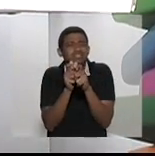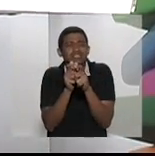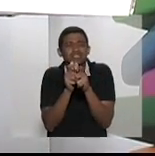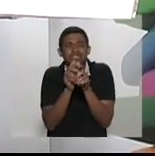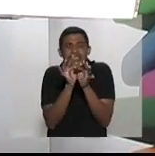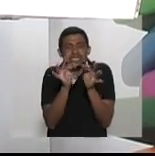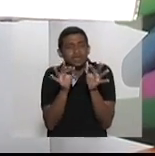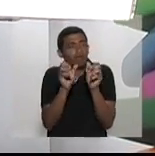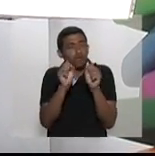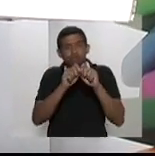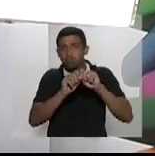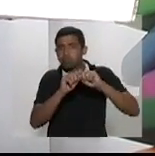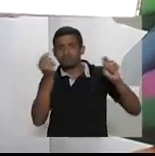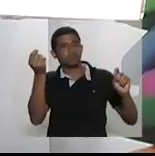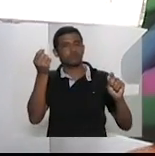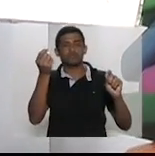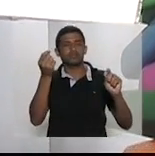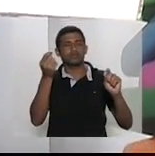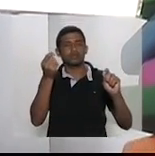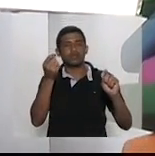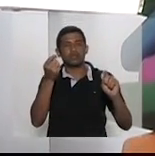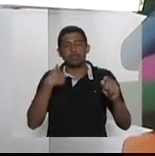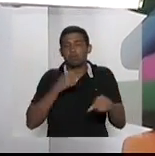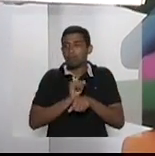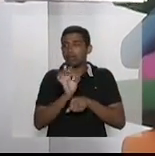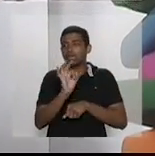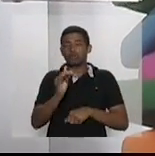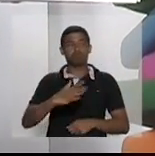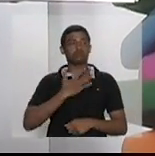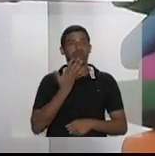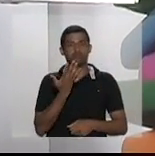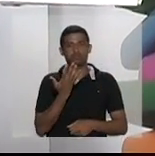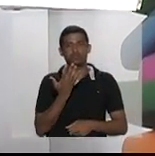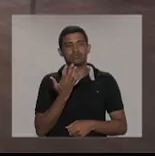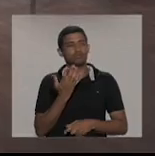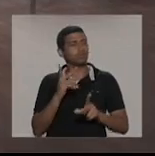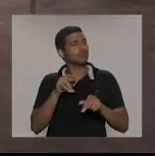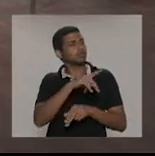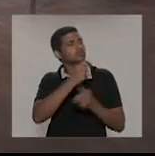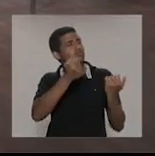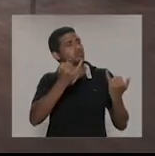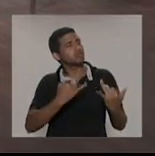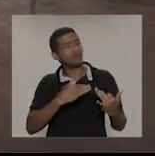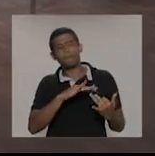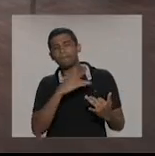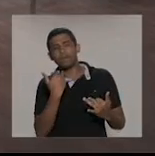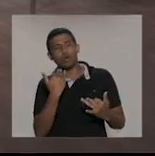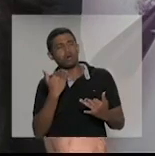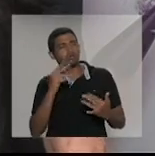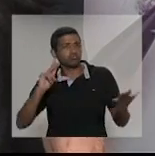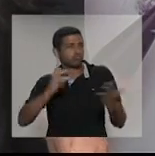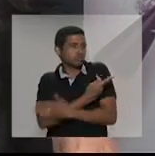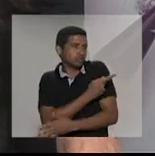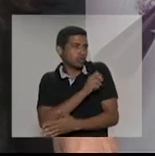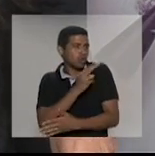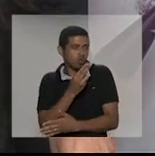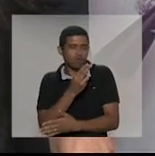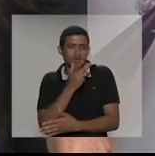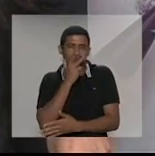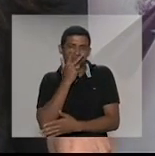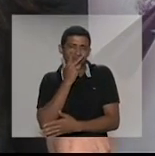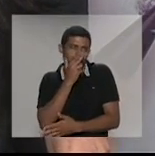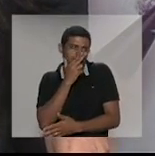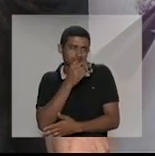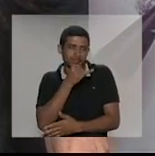pode se romper antes que a gente esperasse, né? E aí você está falando da morte física ou da morte de algumas coisas na